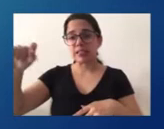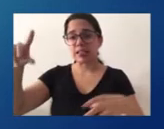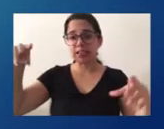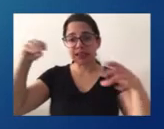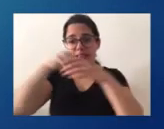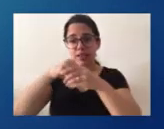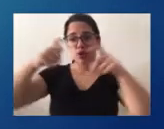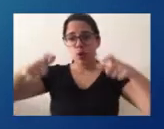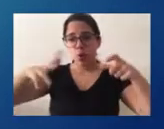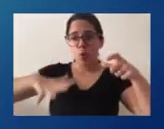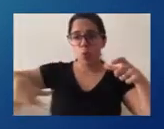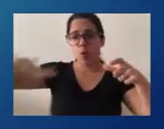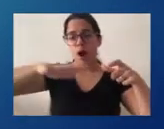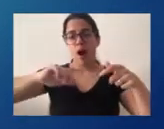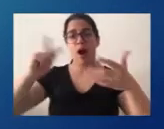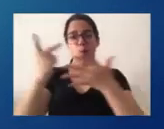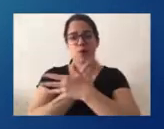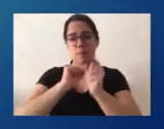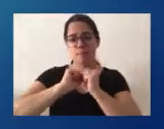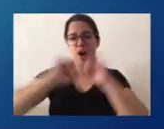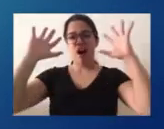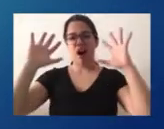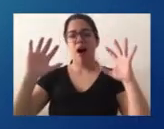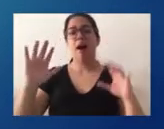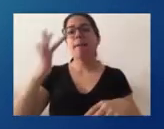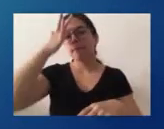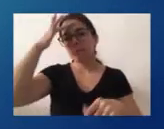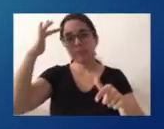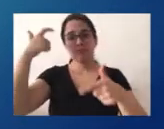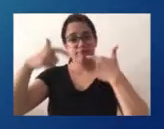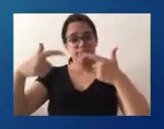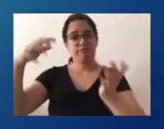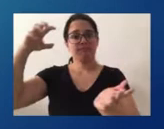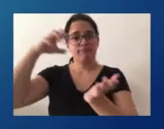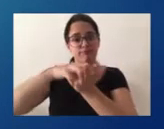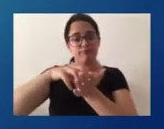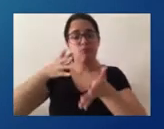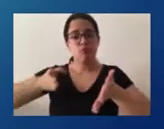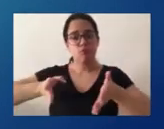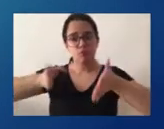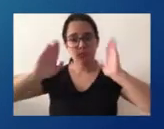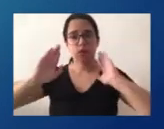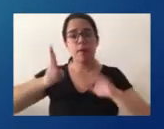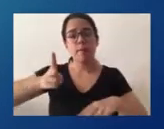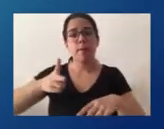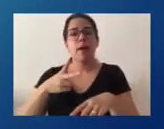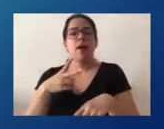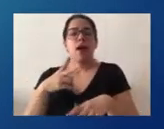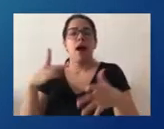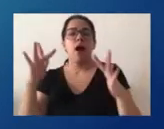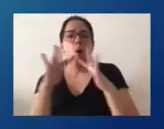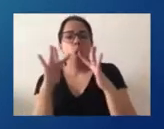proporções. Cerca de 100 pessoas eram atendidas no espaço no momento em que houve a explosão. Além dela, outros 100 funcionários também estavam no prédio.